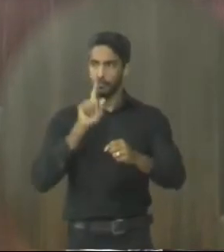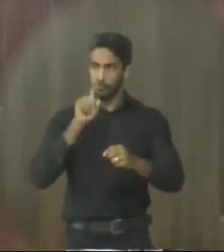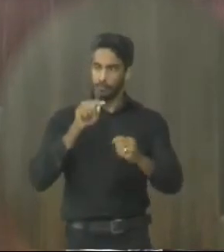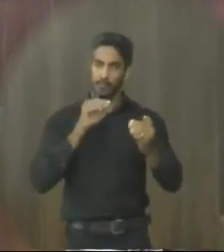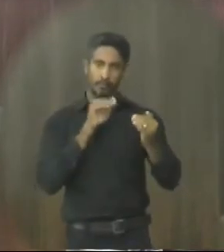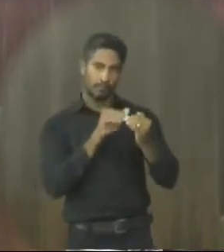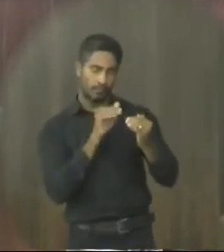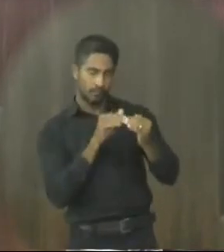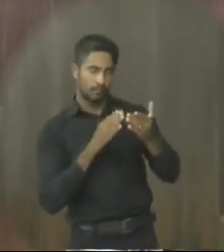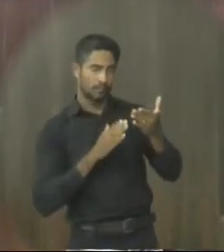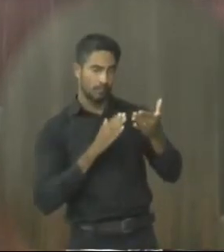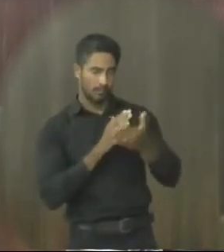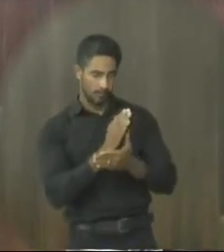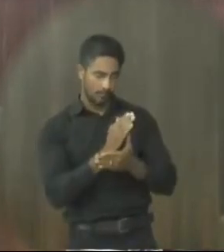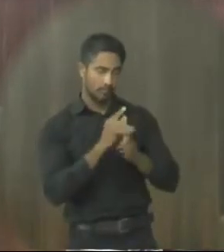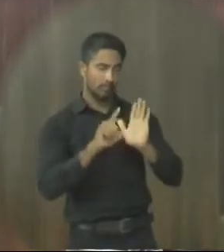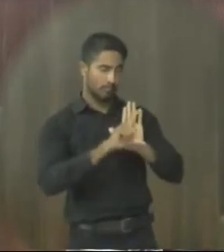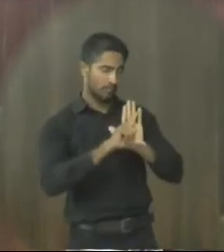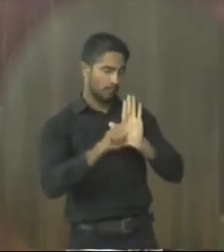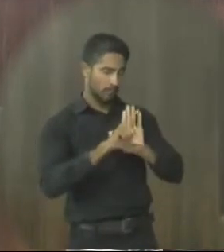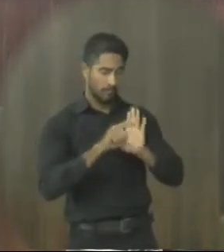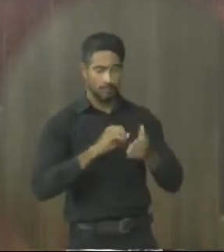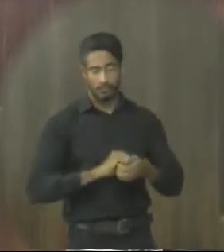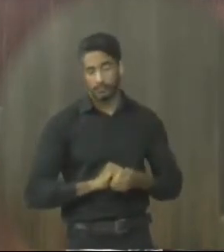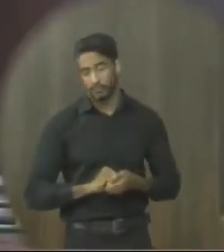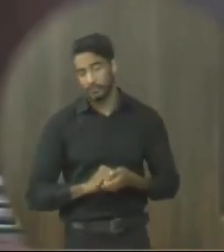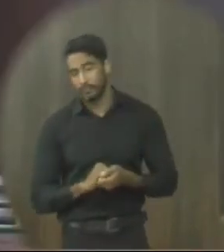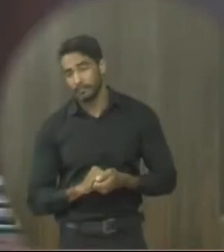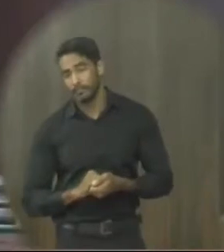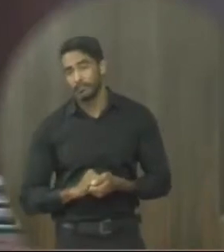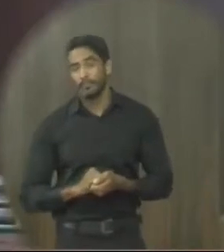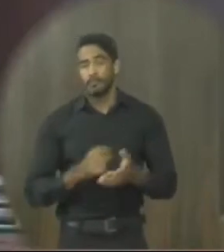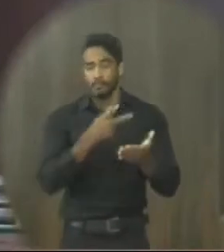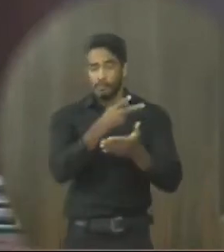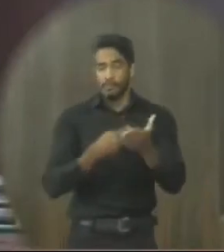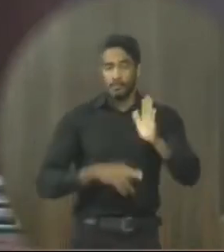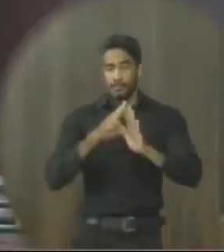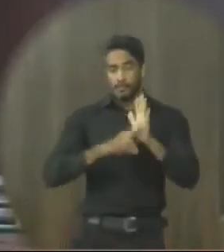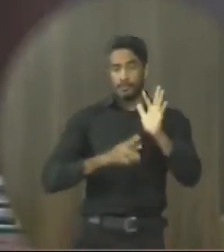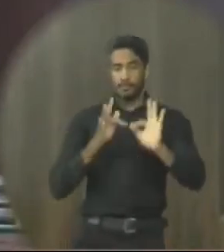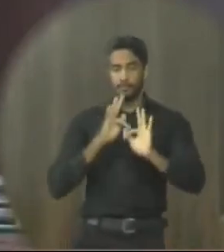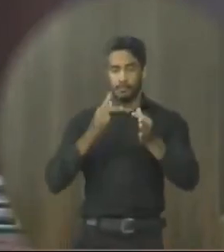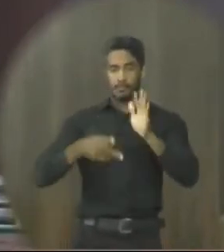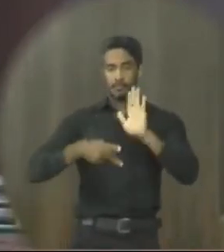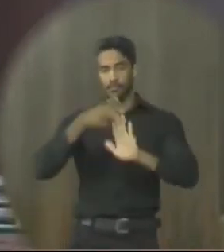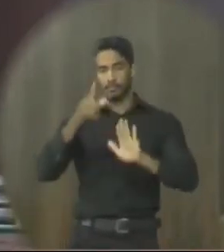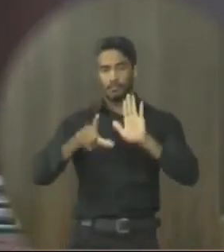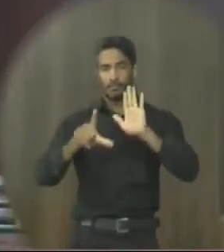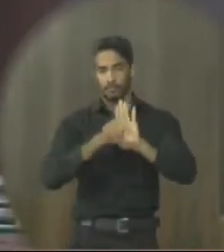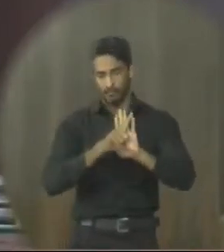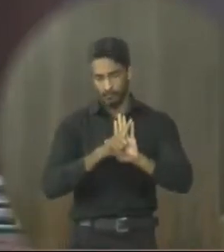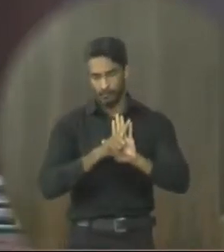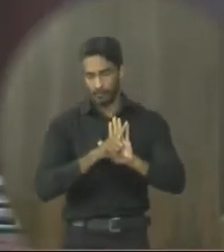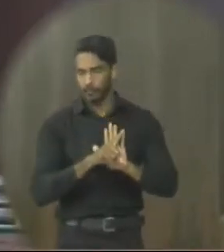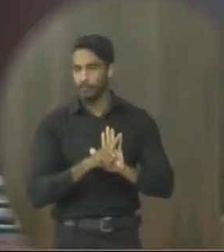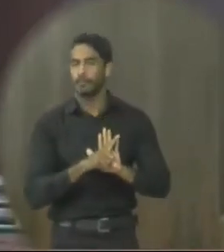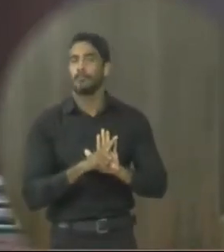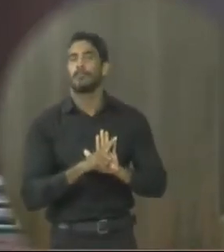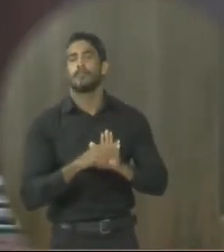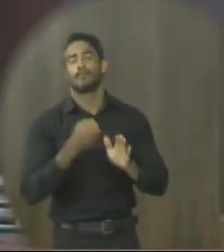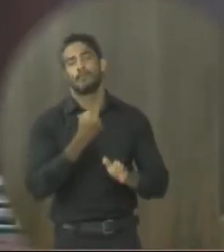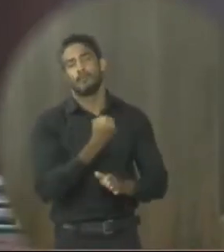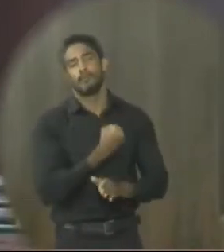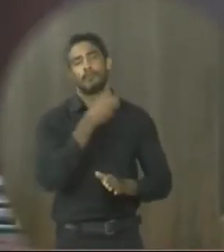ao projeto aprovado segundo a técnica legislativa. Parecer da redação final sobre o projeto de lei